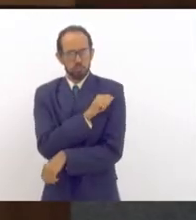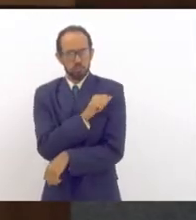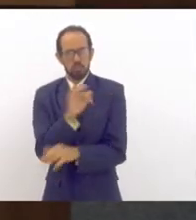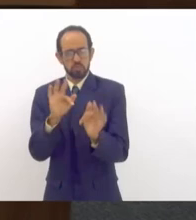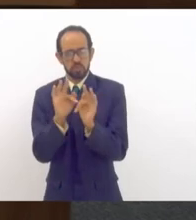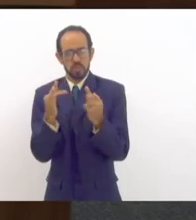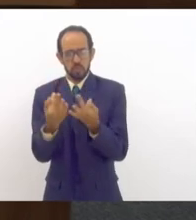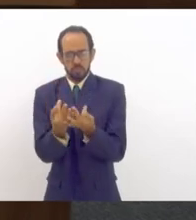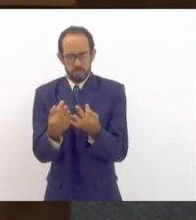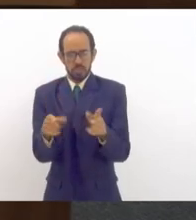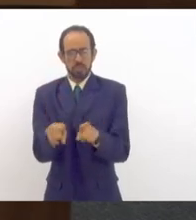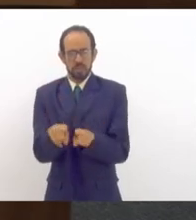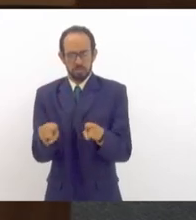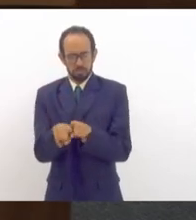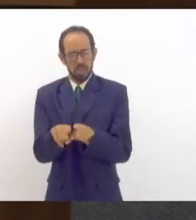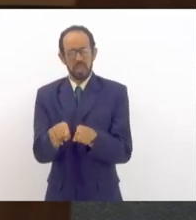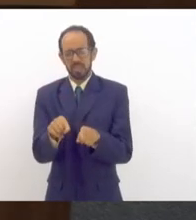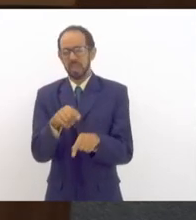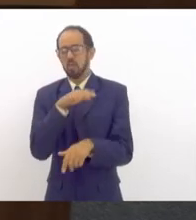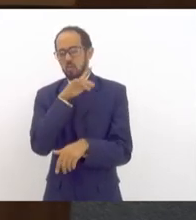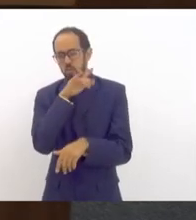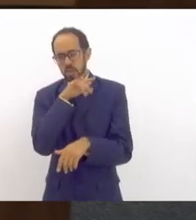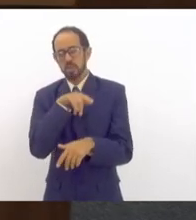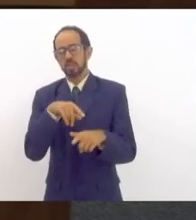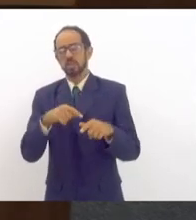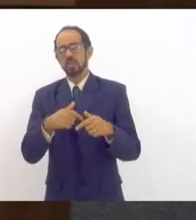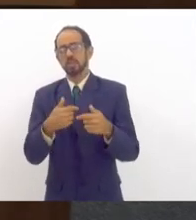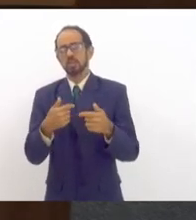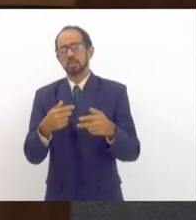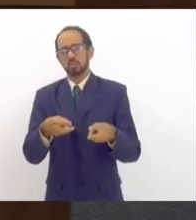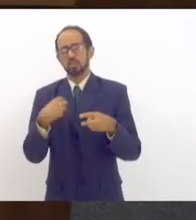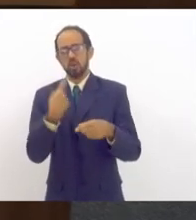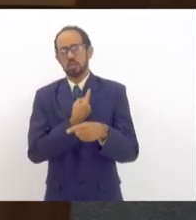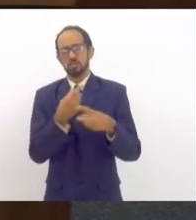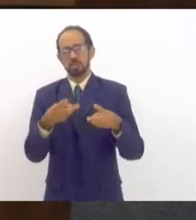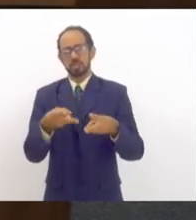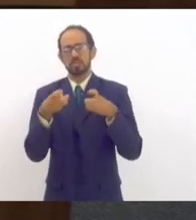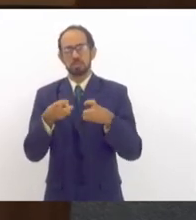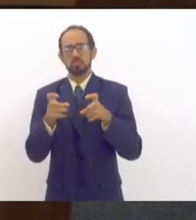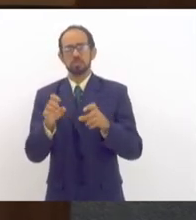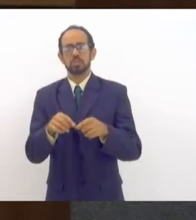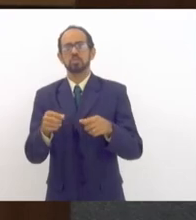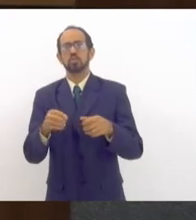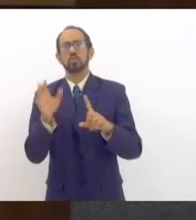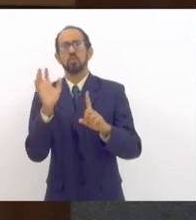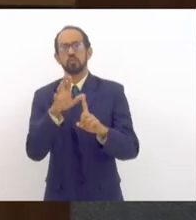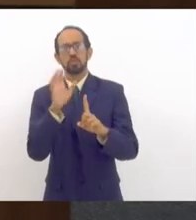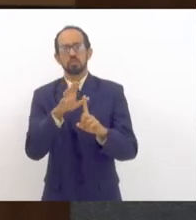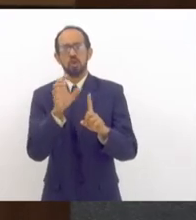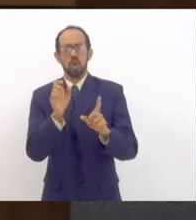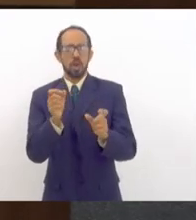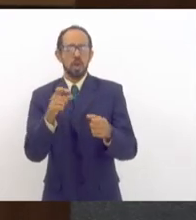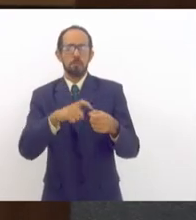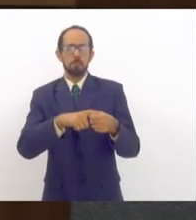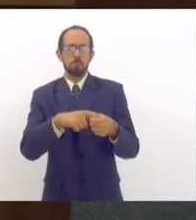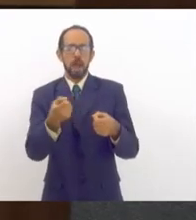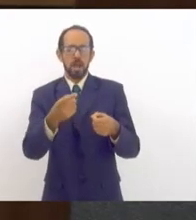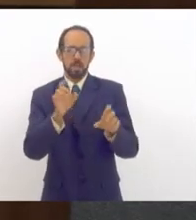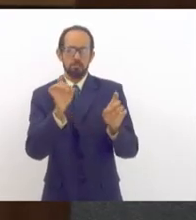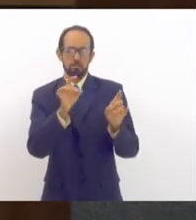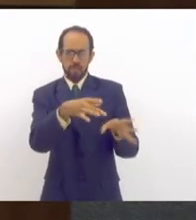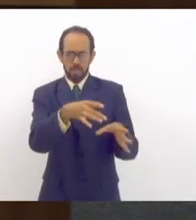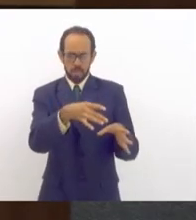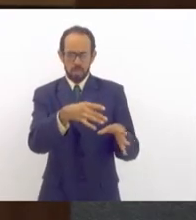comprometidos durante a pandemia e a gente viu como que isso afetou a evasão escolar de Jovens e Adultos